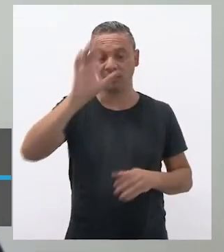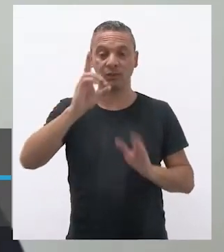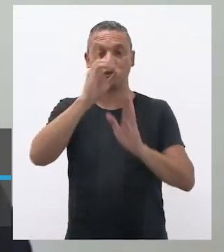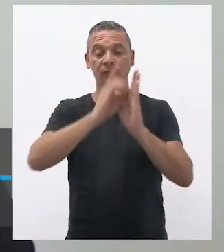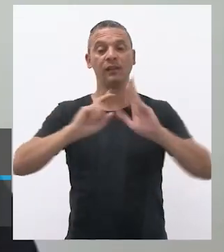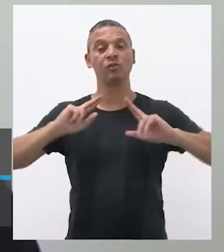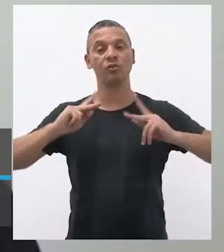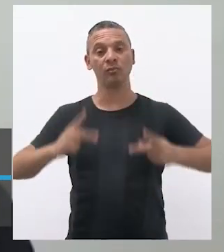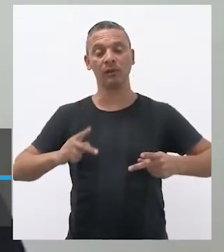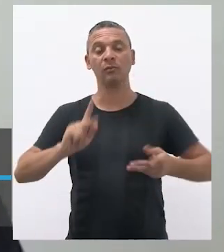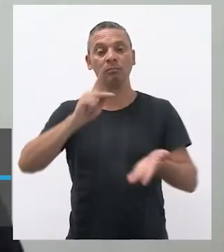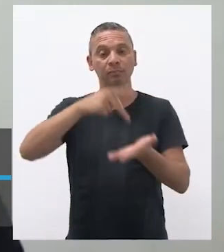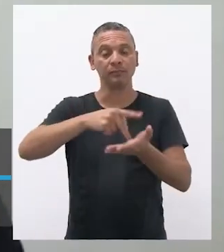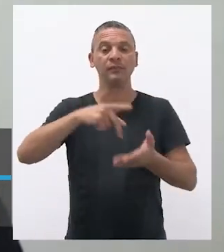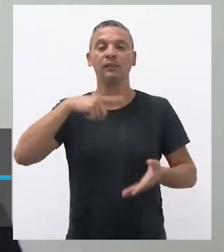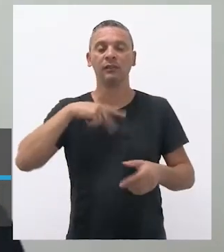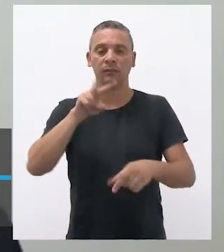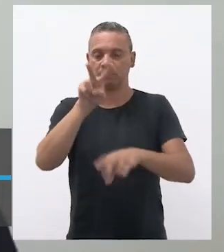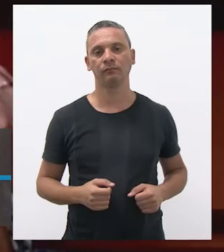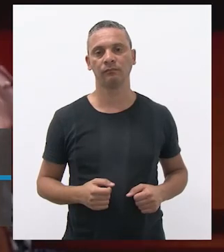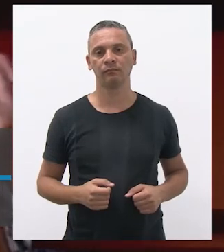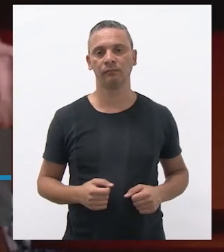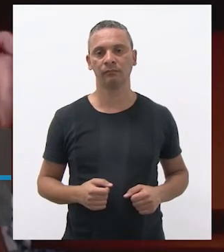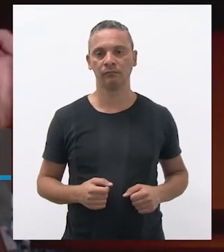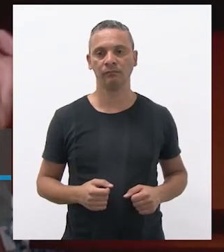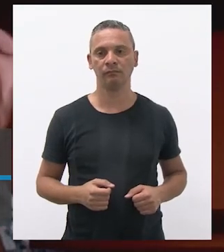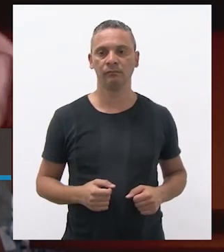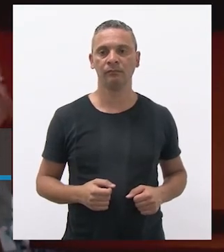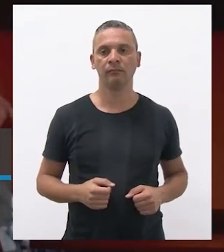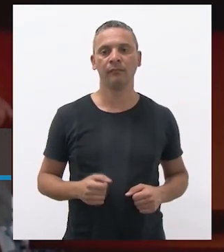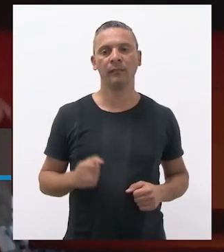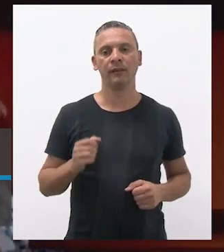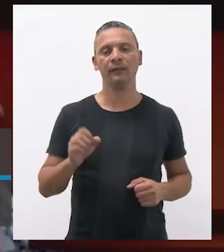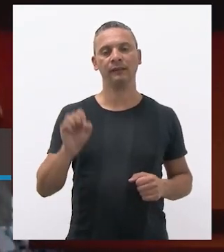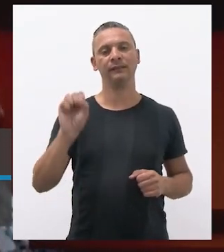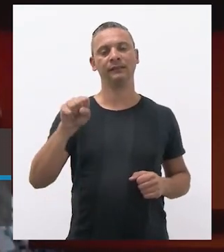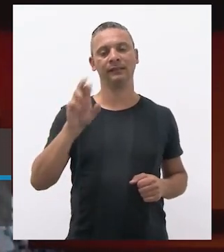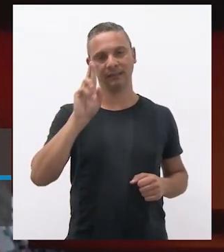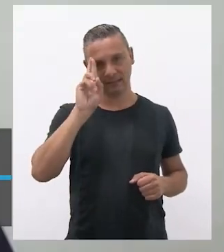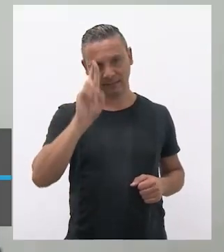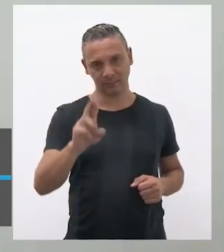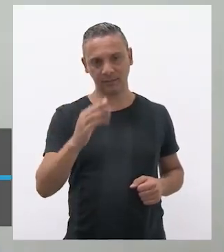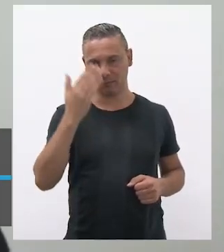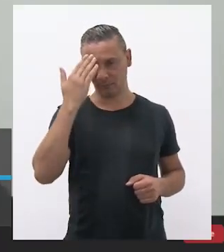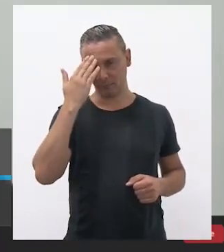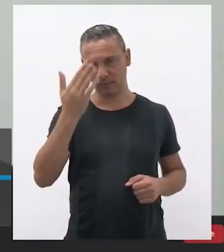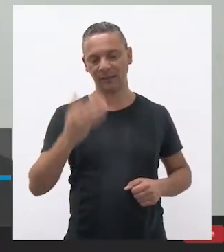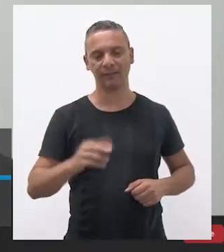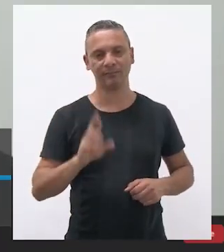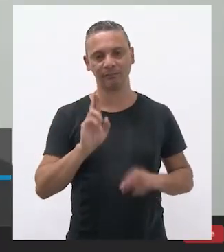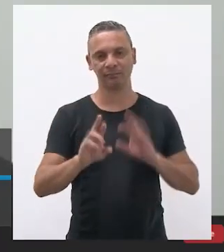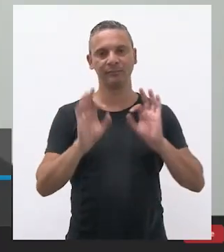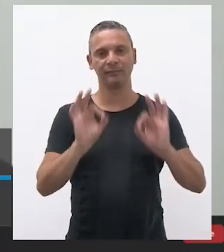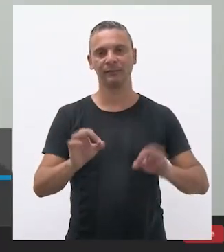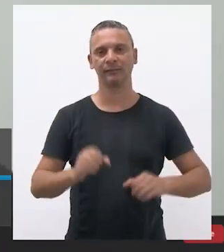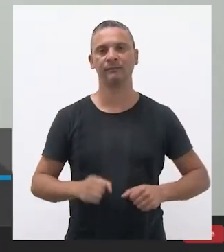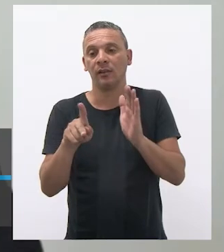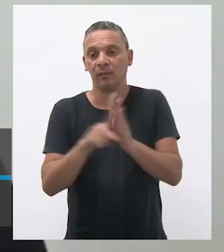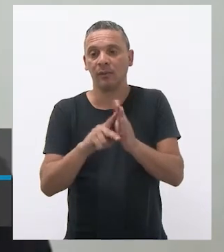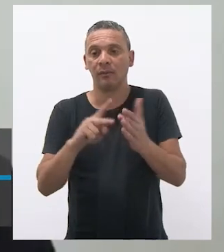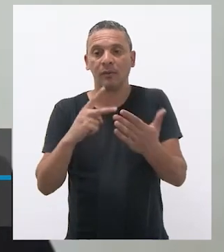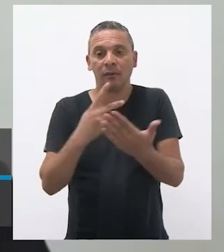padrões mínimos, né? Então, esses tratados e esses tratados e convenções internacionais, quando tem caráter obrigatório, quando